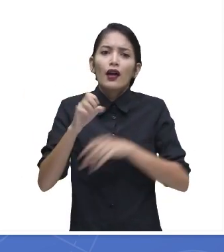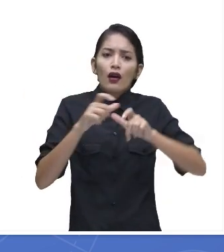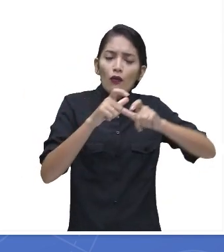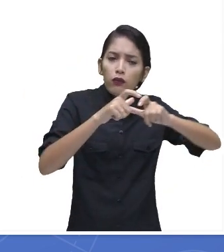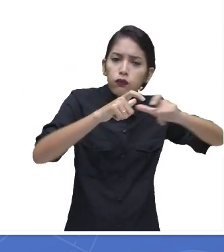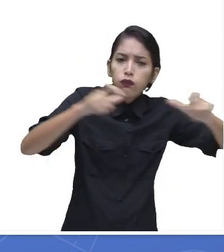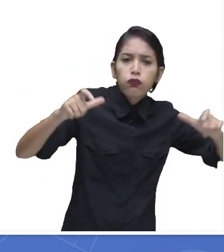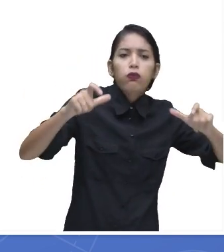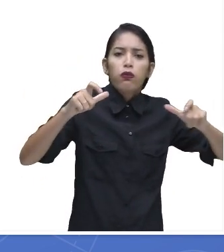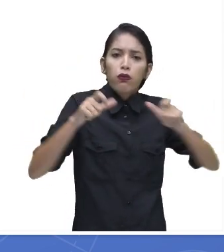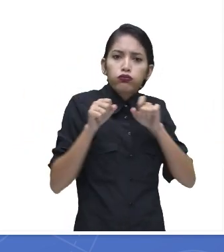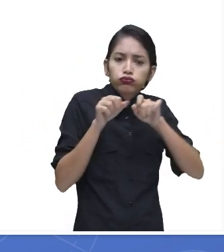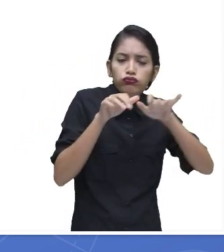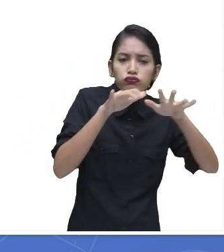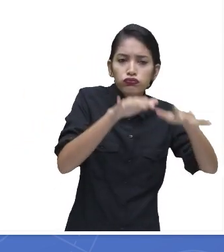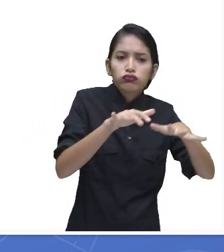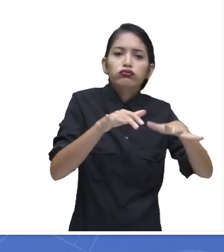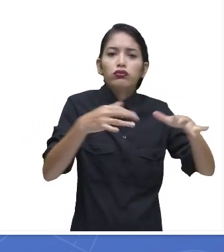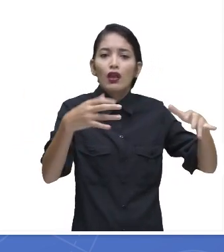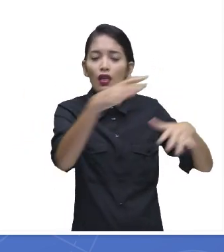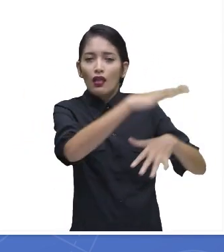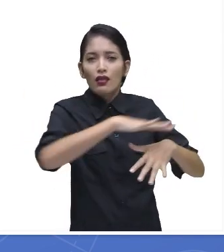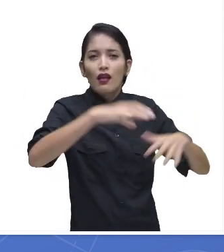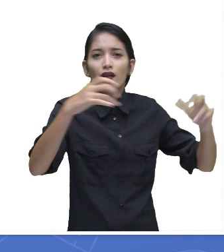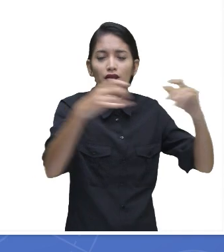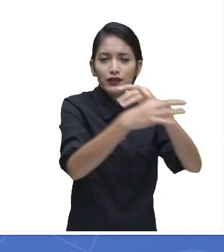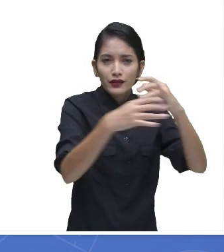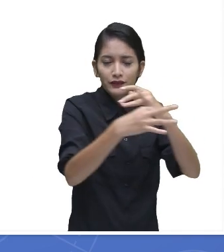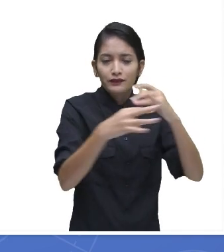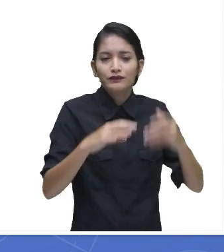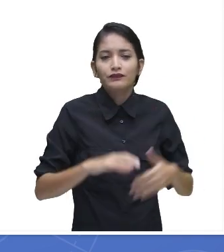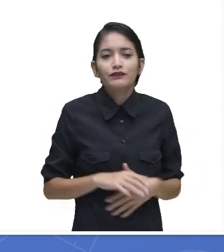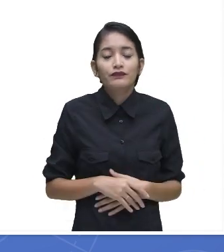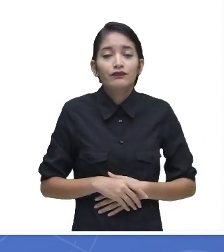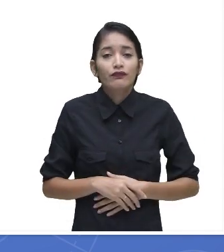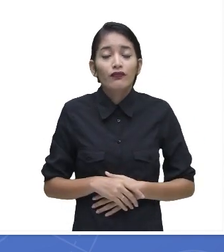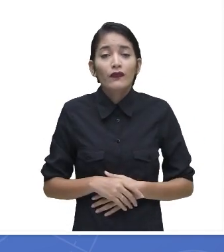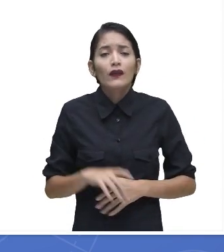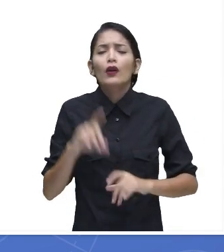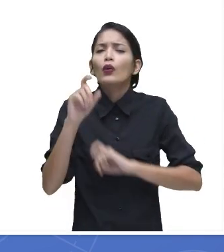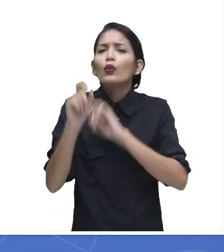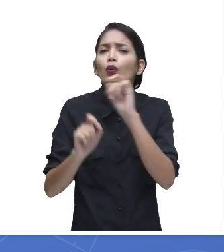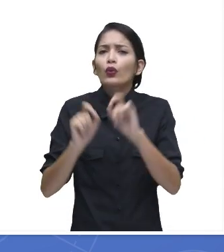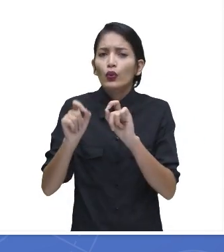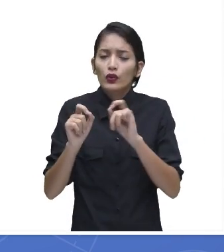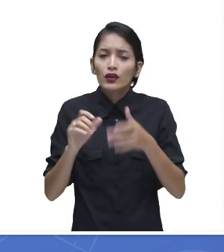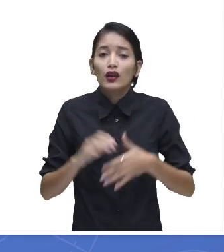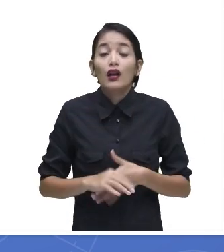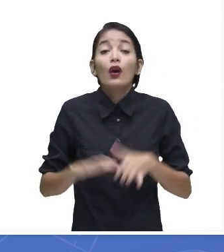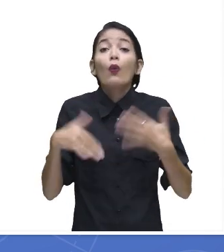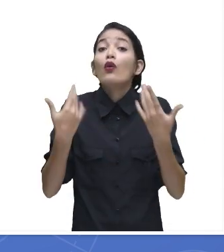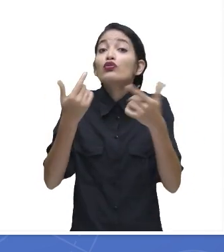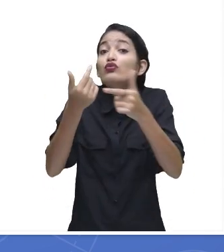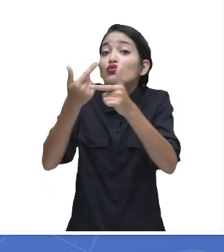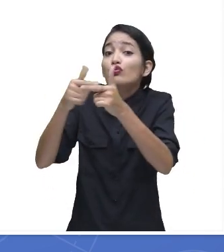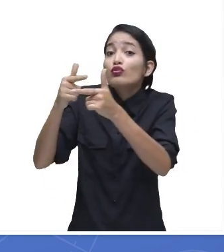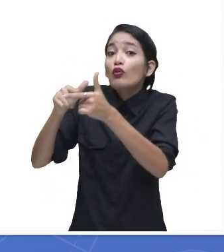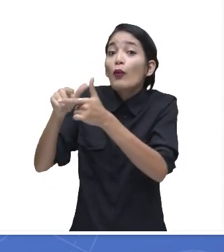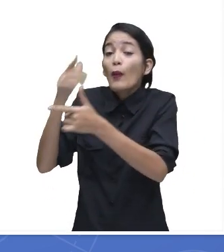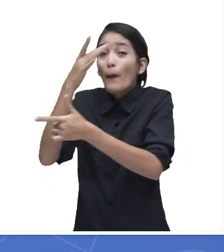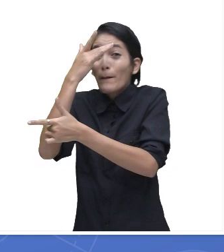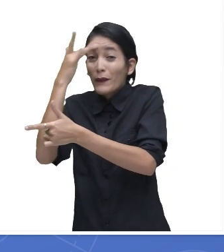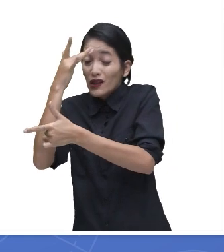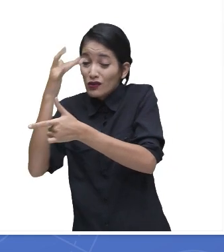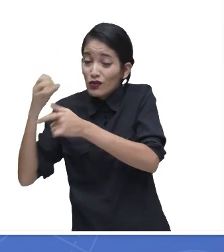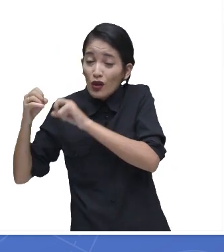áreas de preservação e áreas urbanizadas. A gente está falando o quê? Consequências do fato de ter muita gente